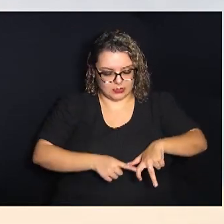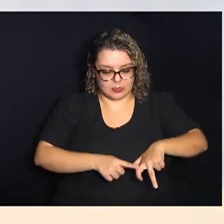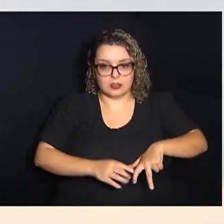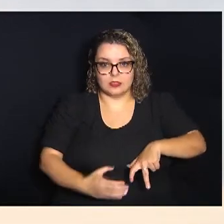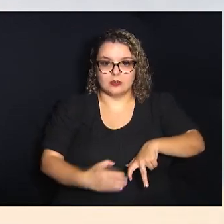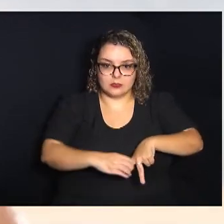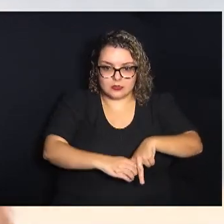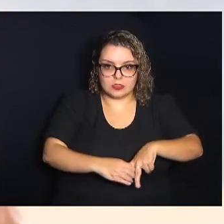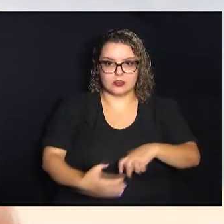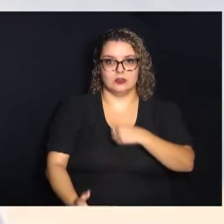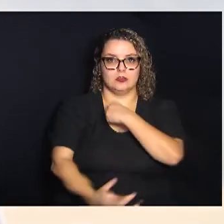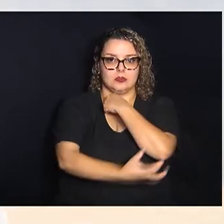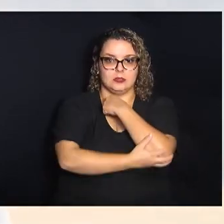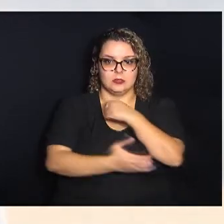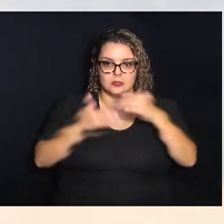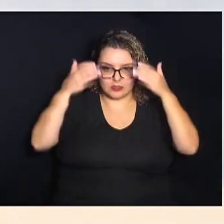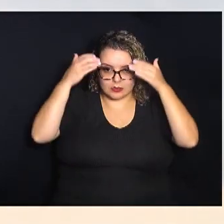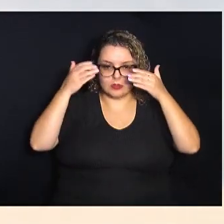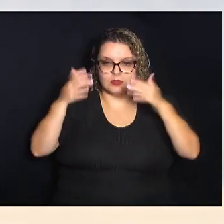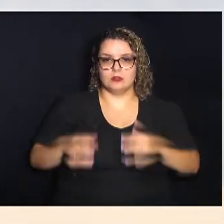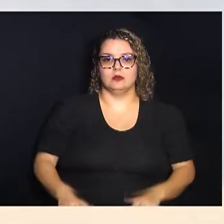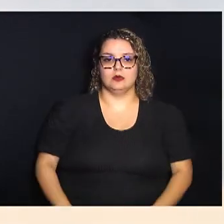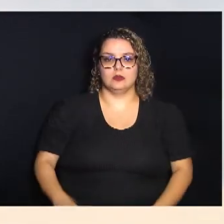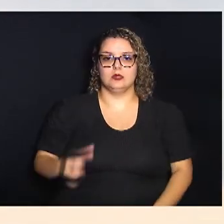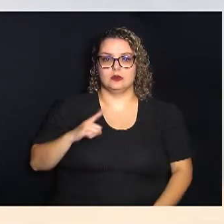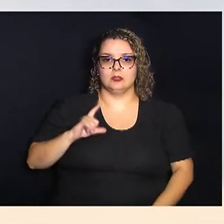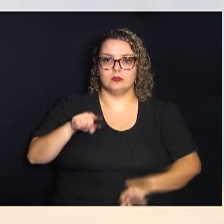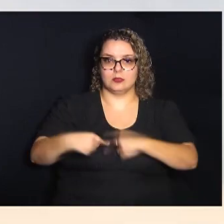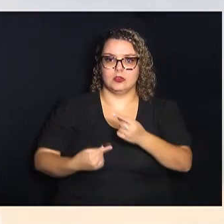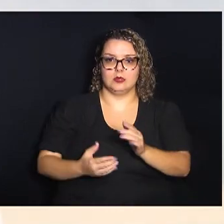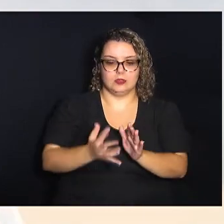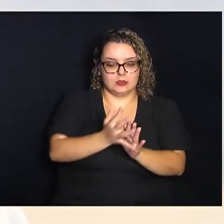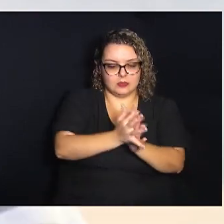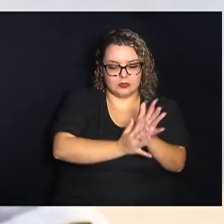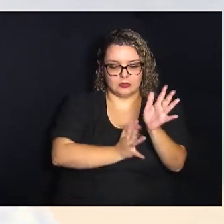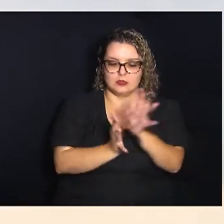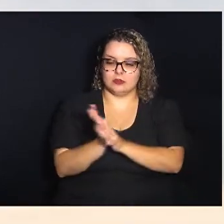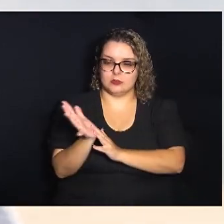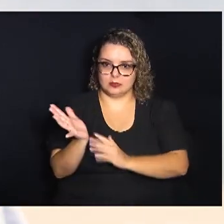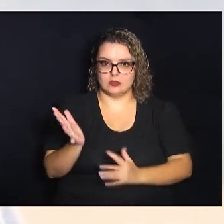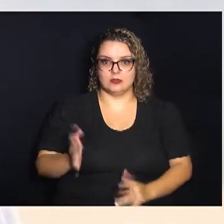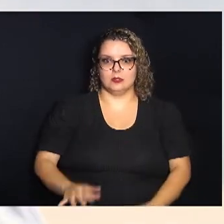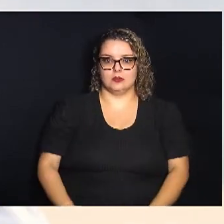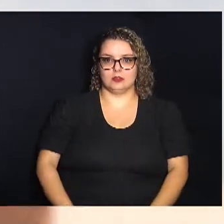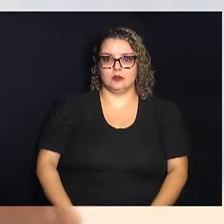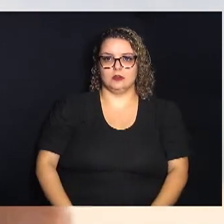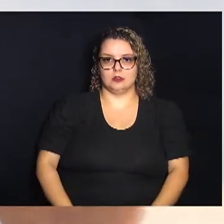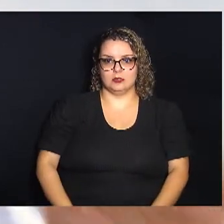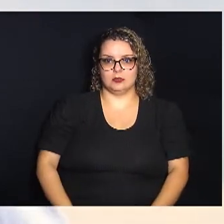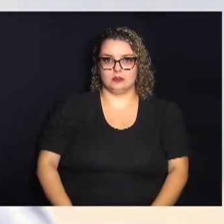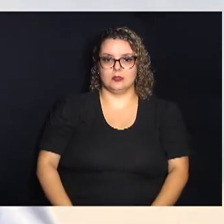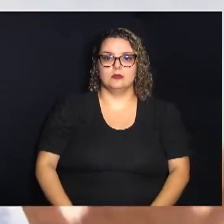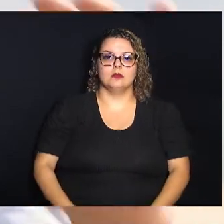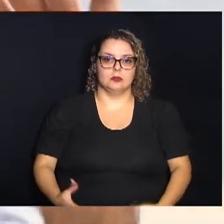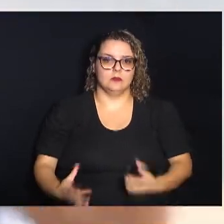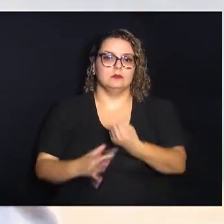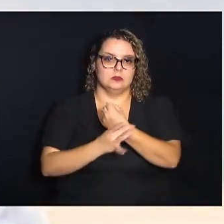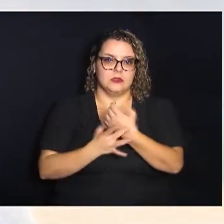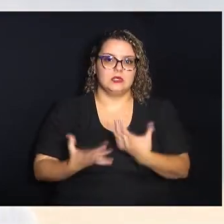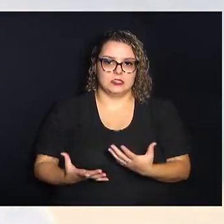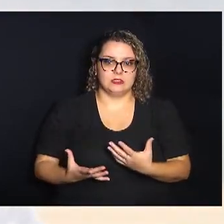a cotoveleira, o capacete, tem uma outra proteção de mão também, que às vezes quem sente mesmo uma certa insegurança